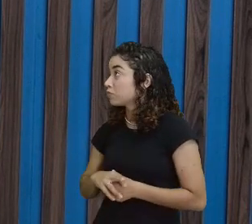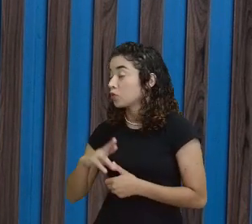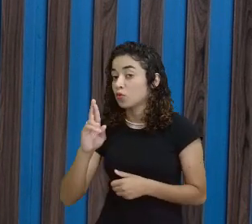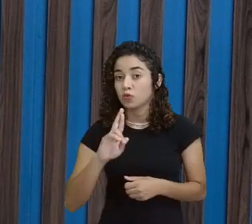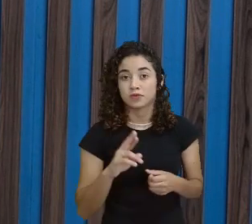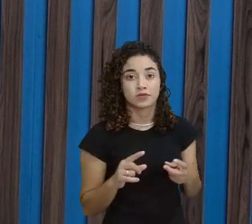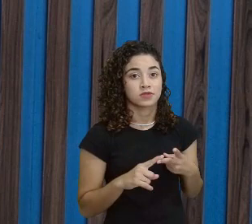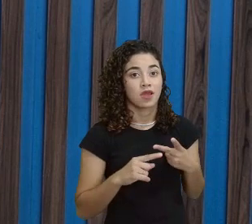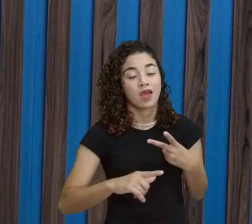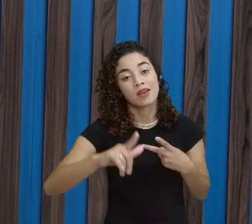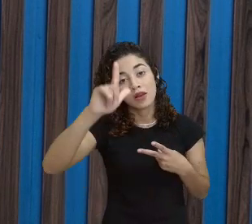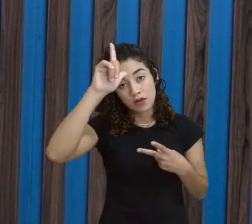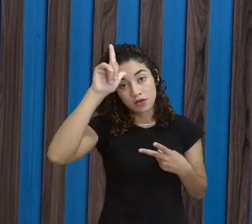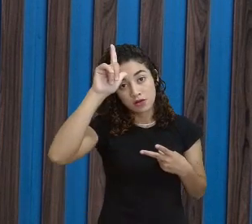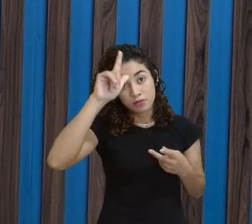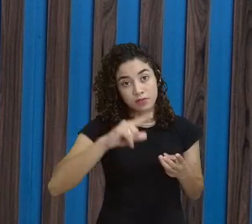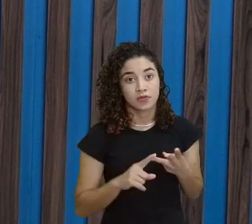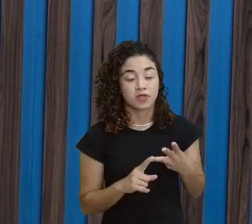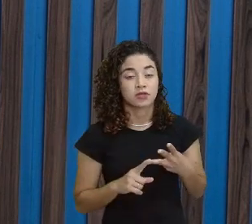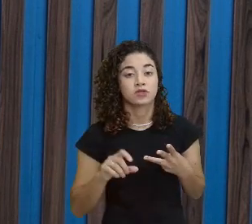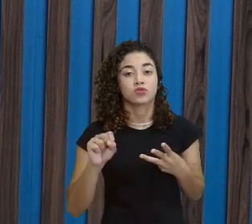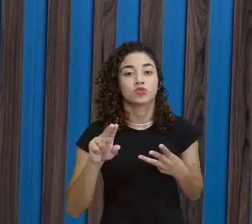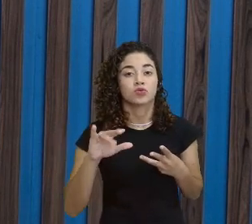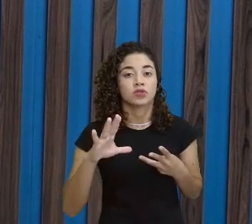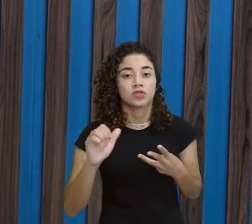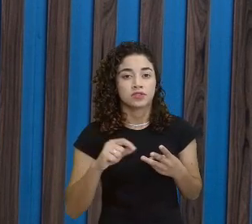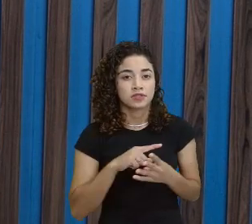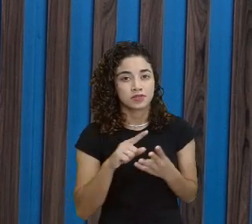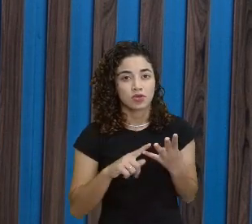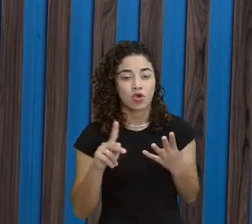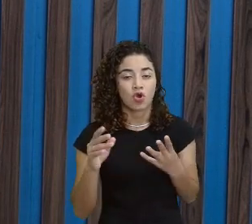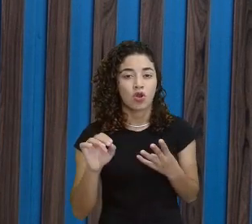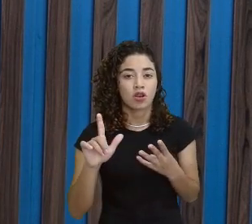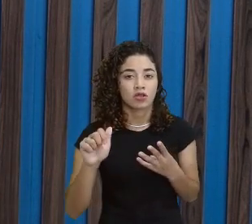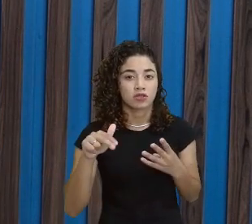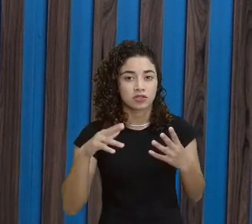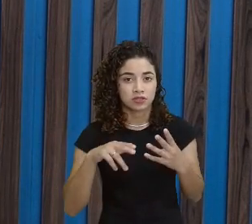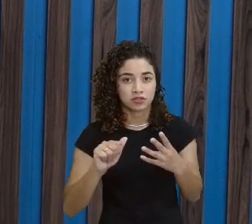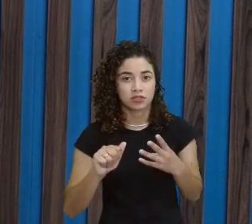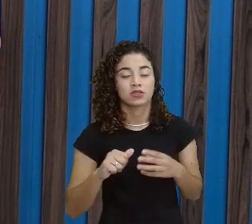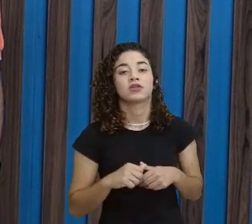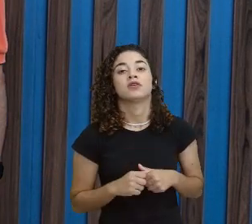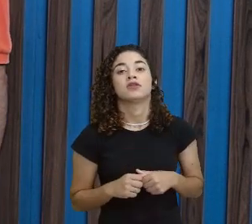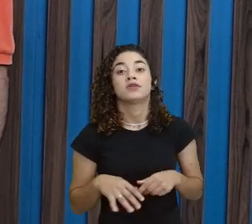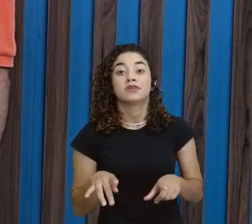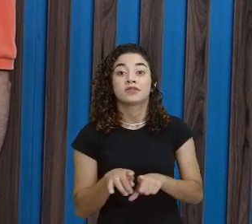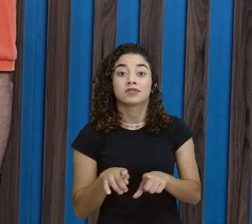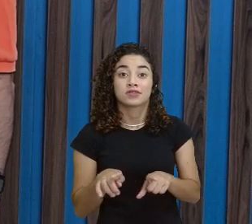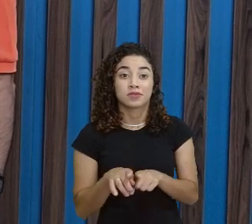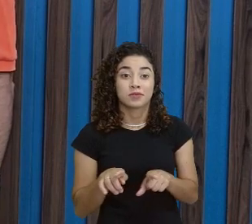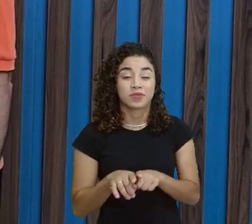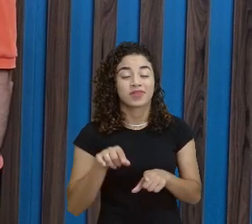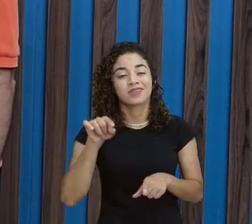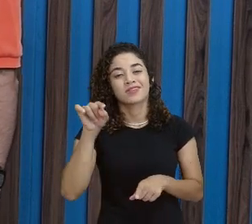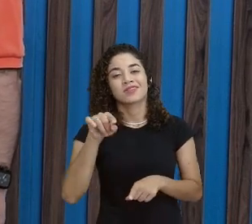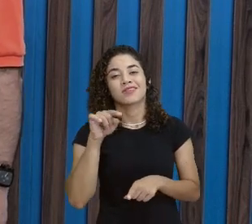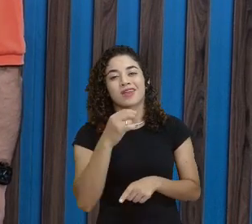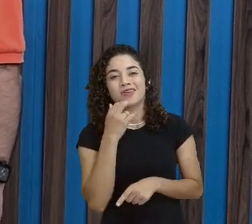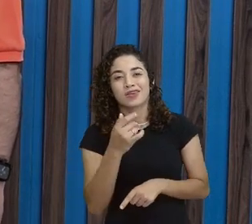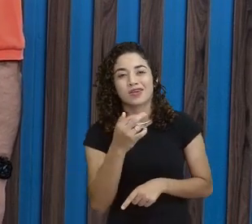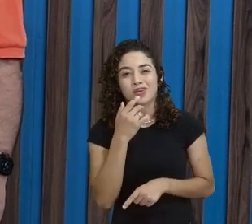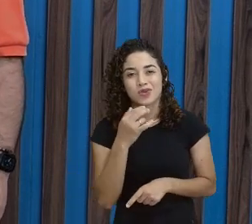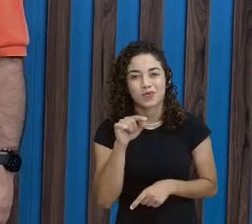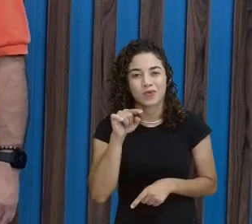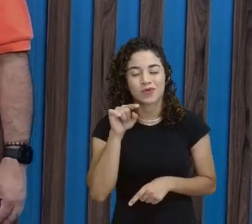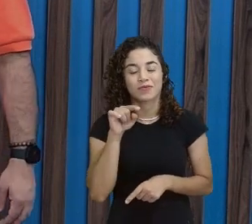na Alemanha, na Suíça, na Holanda e na parte de língua flamenca da Bélgica,